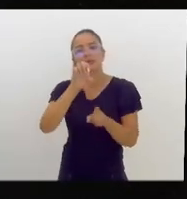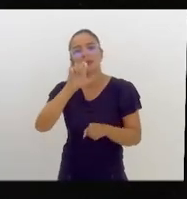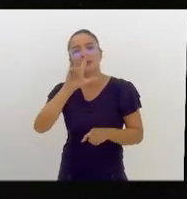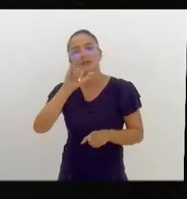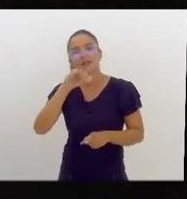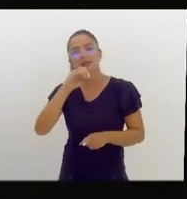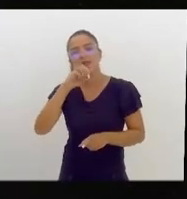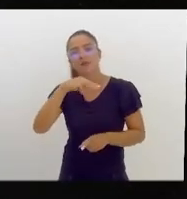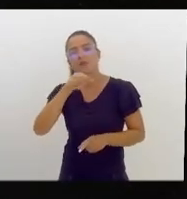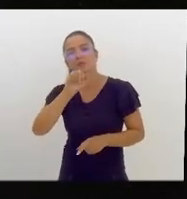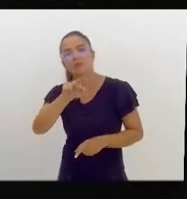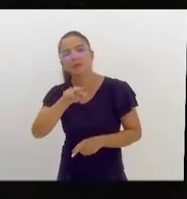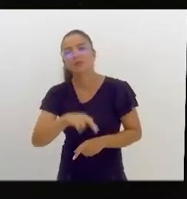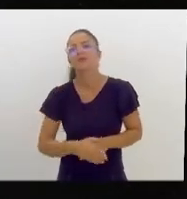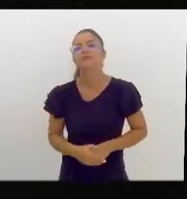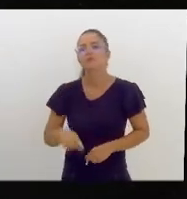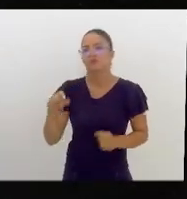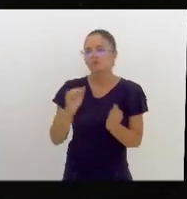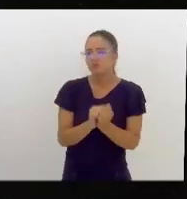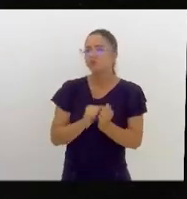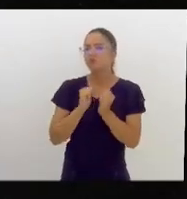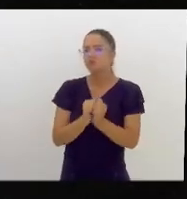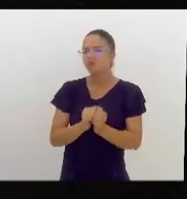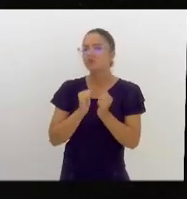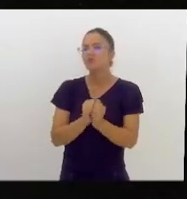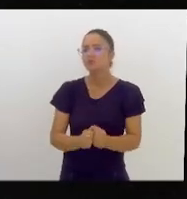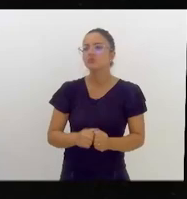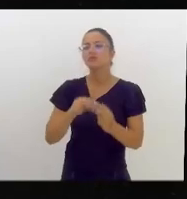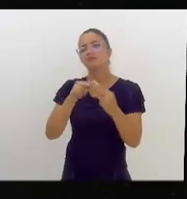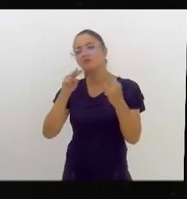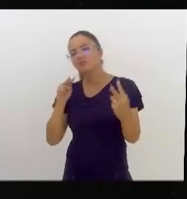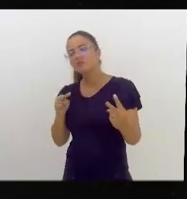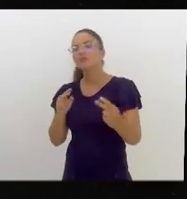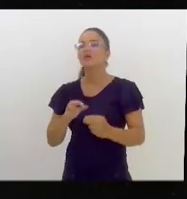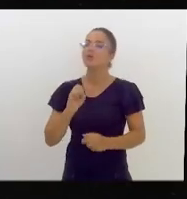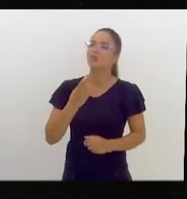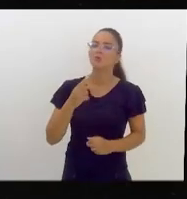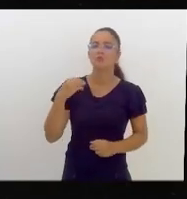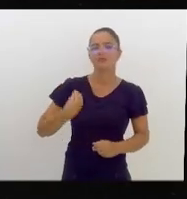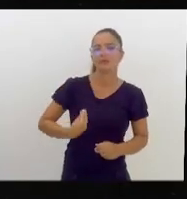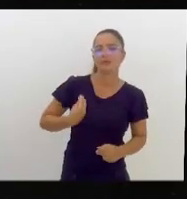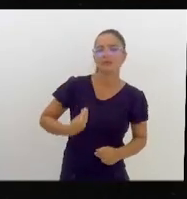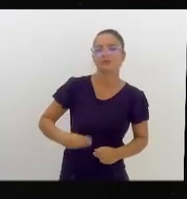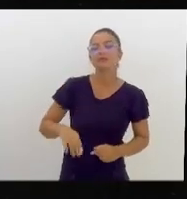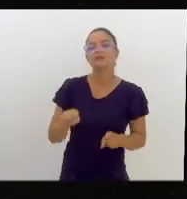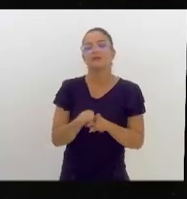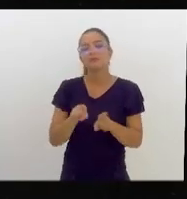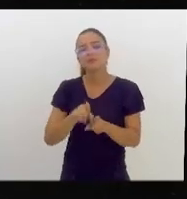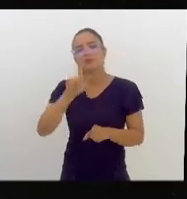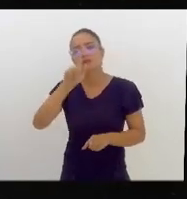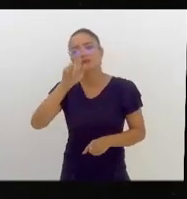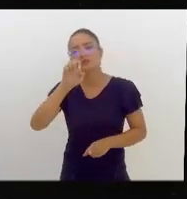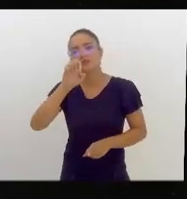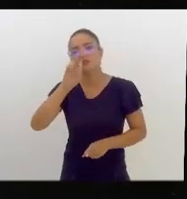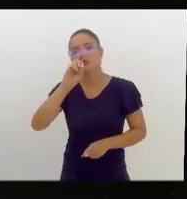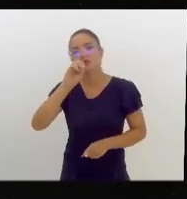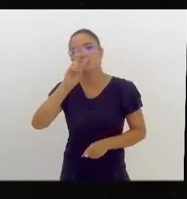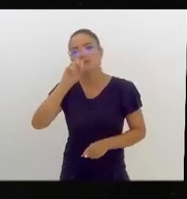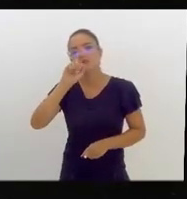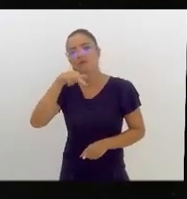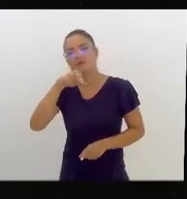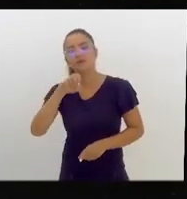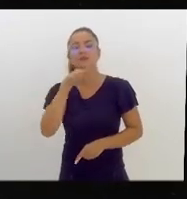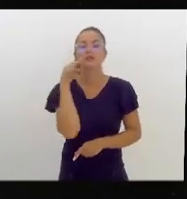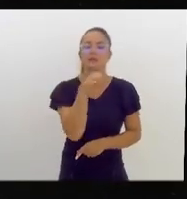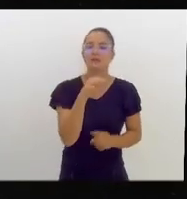sempre nos deu a sua presença, né, mesmo remotamente esteve presente, ao deputado Giovanni Ratinho, que também fez parte dessa